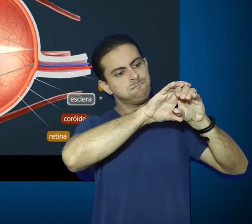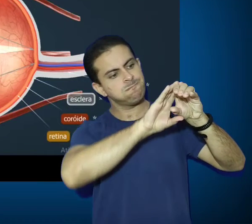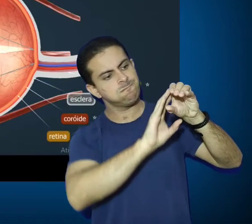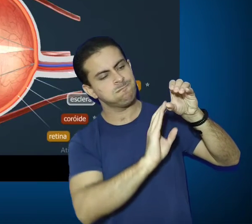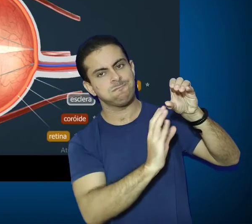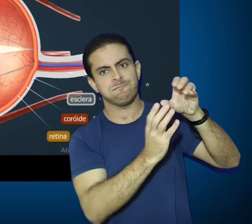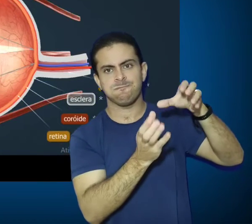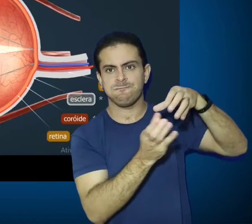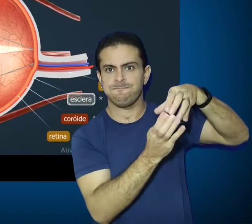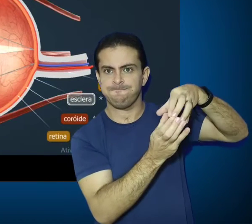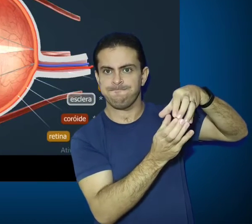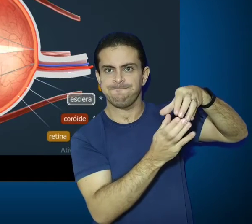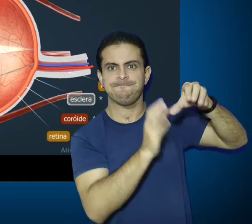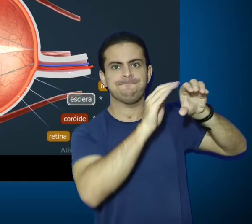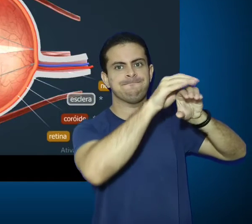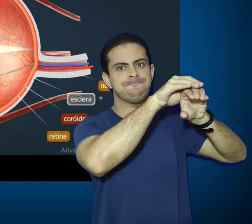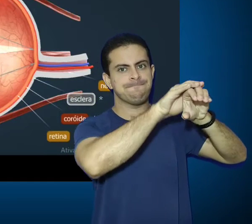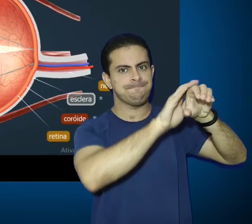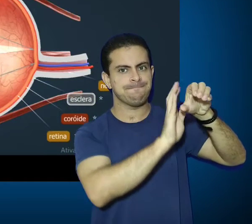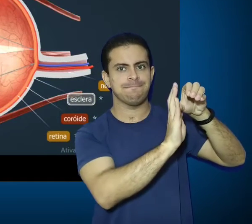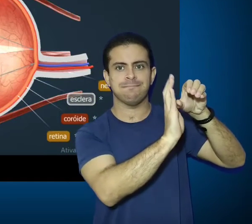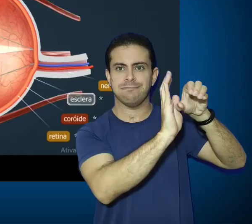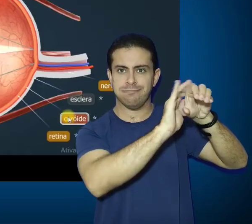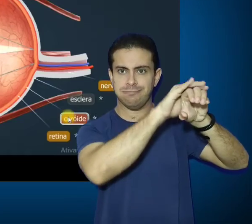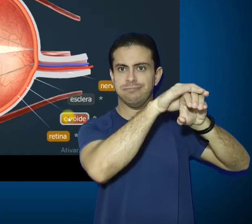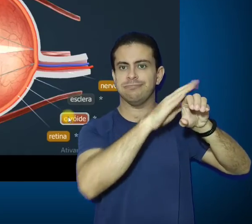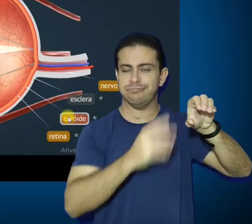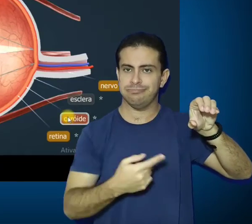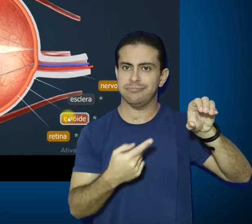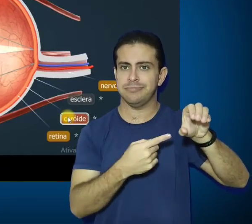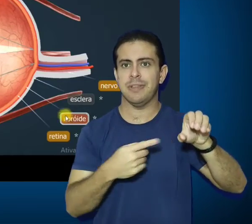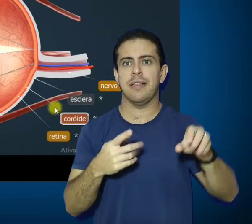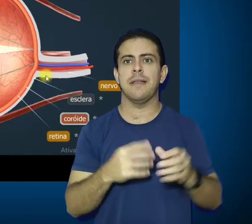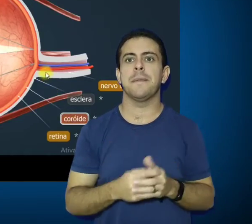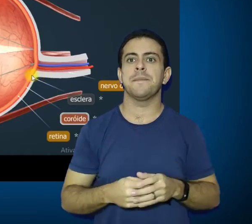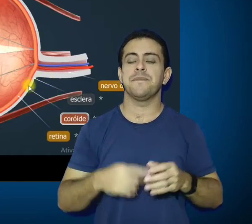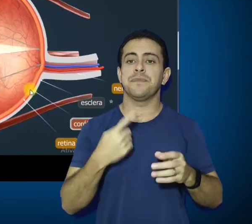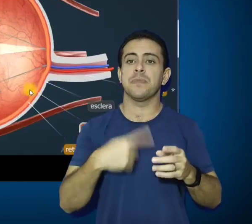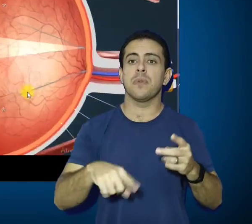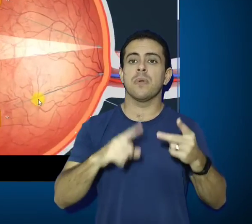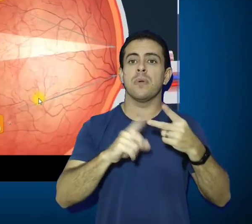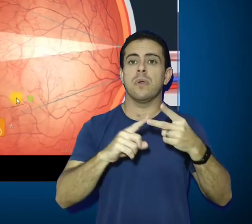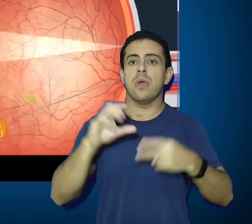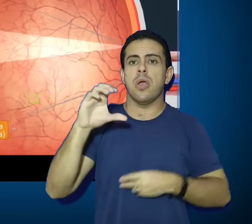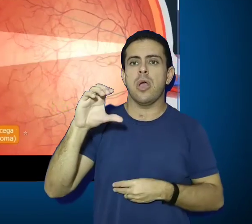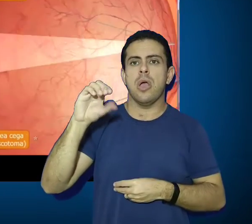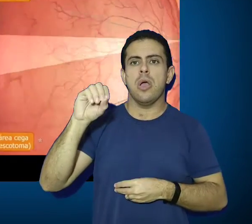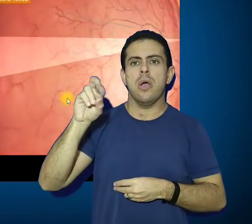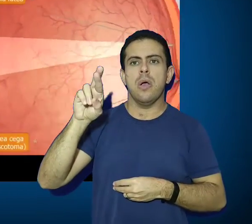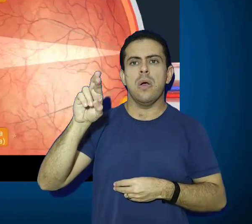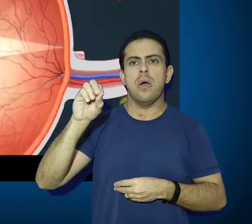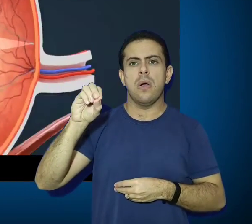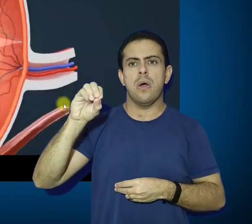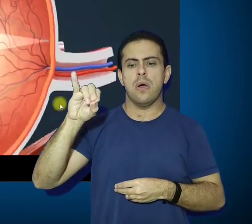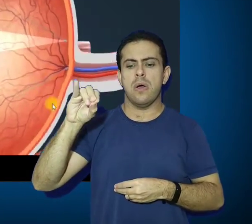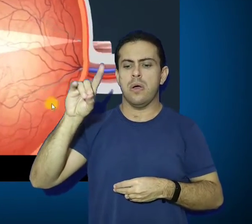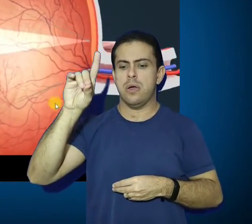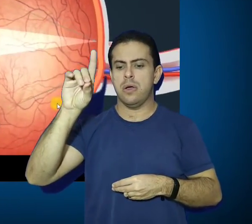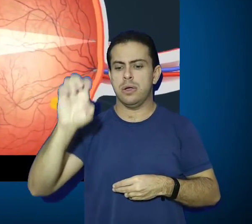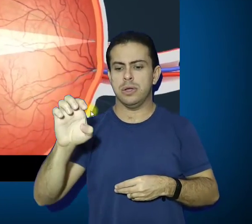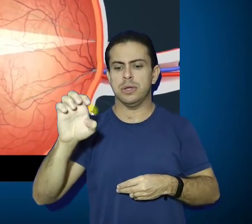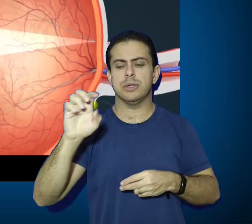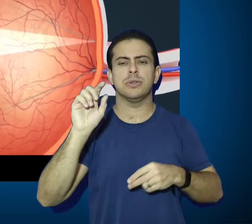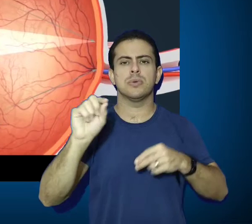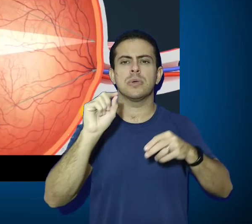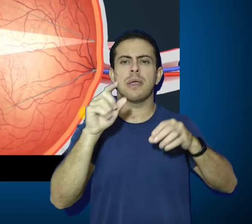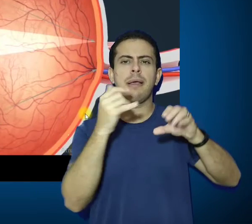ocular e também é formada por um tecido fibroso. Coroide é a camada média do olho. A coroide é